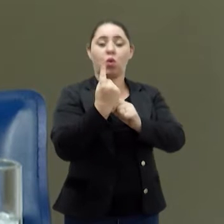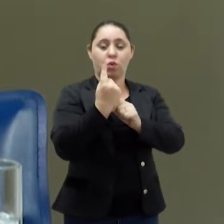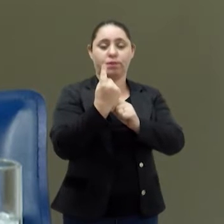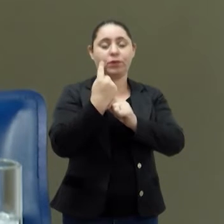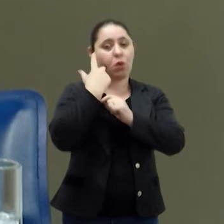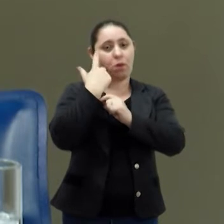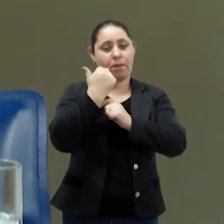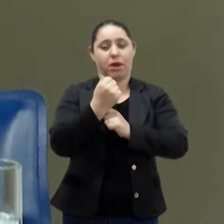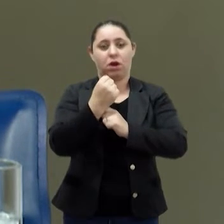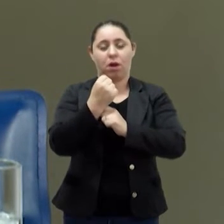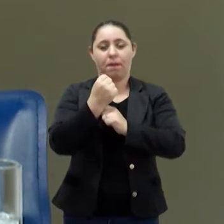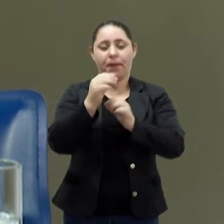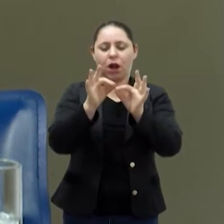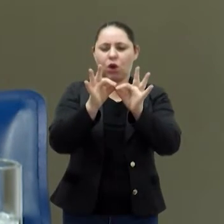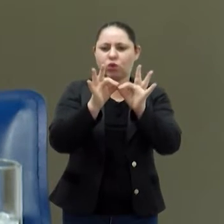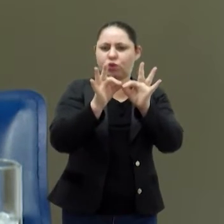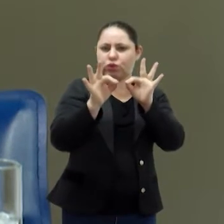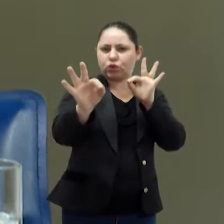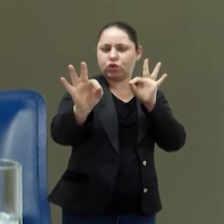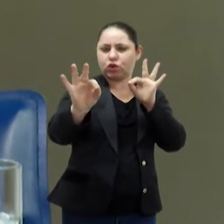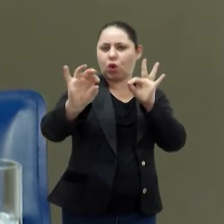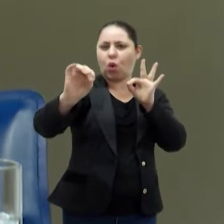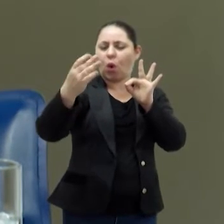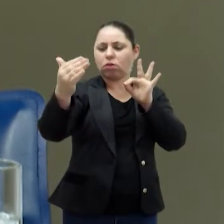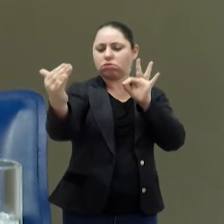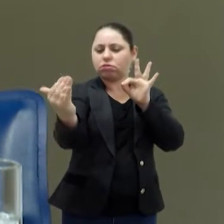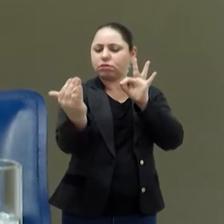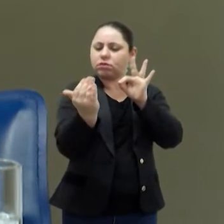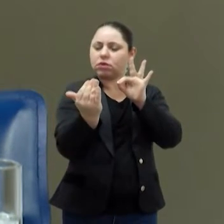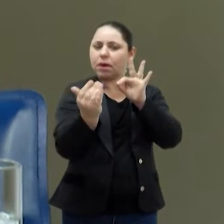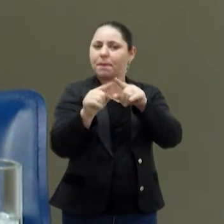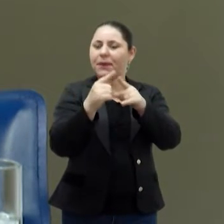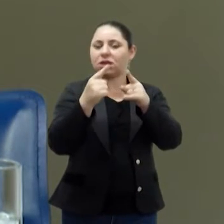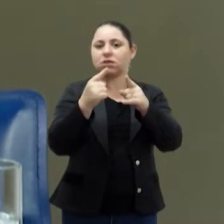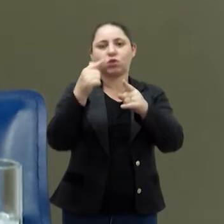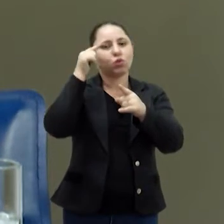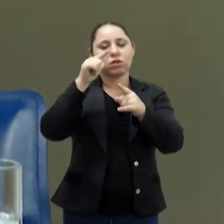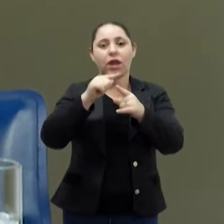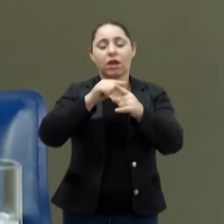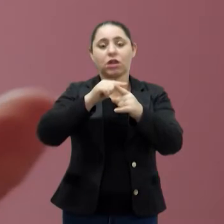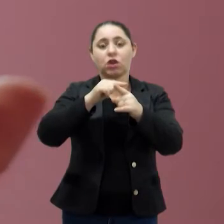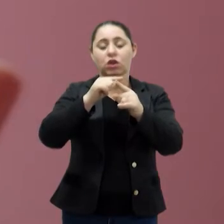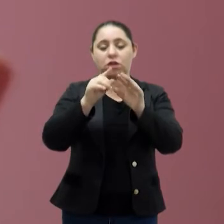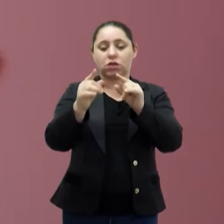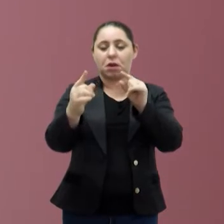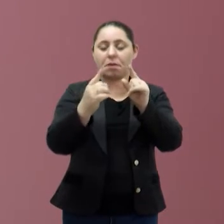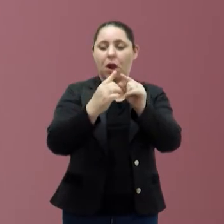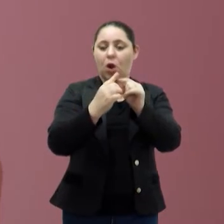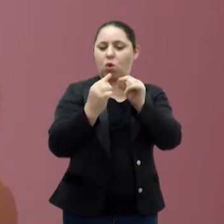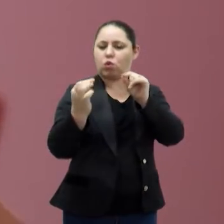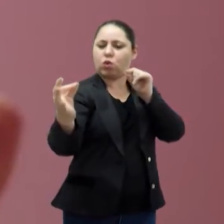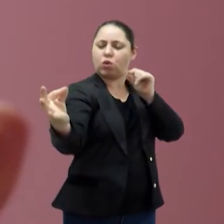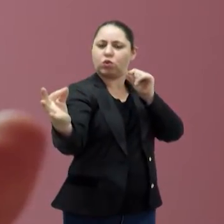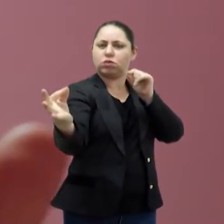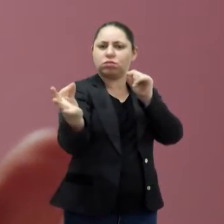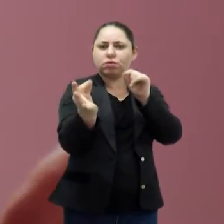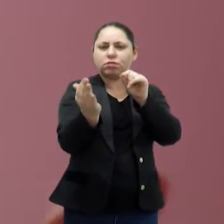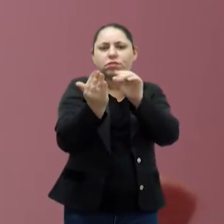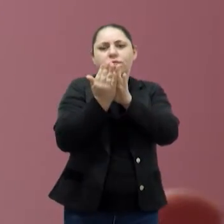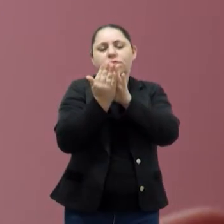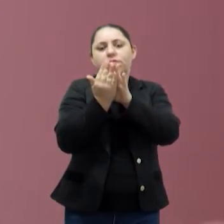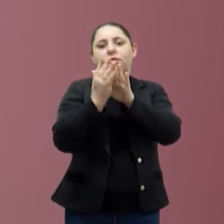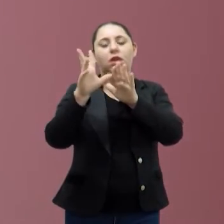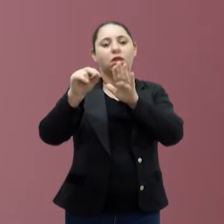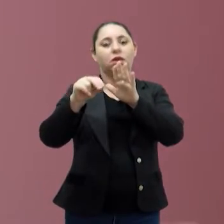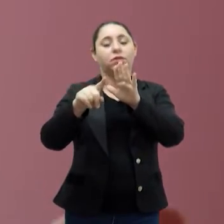cálculo normalmente para longe ou para média distância, mas ela não consegue abordar todas as distâncias. E